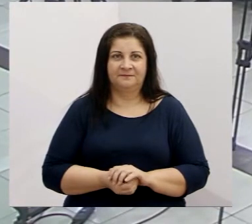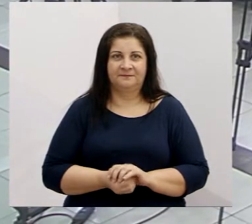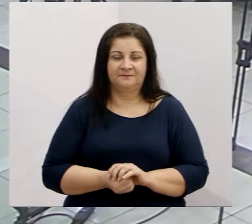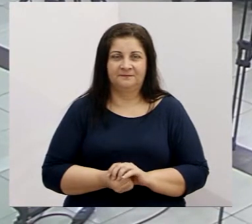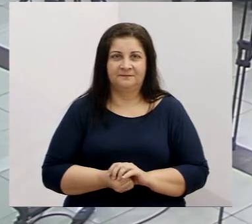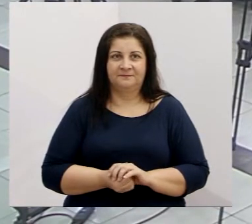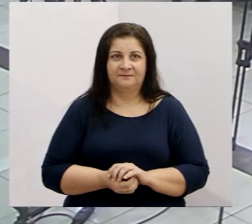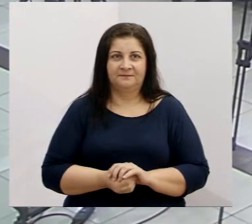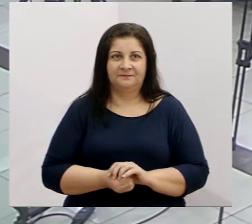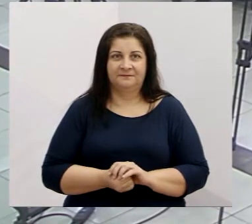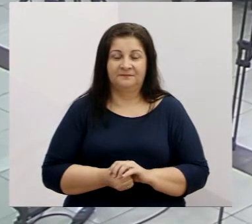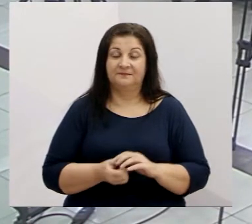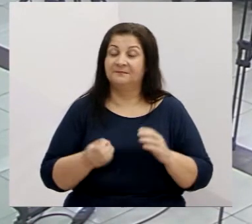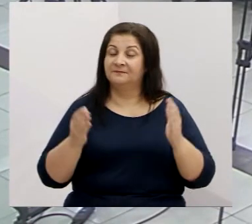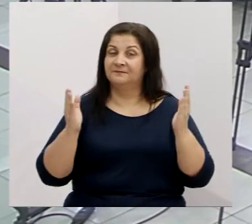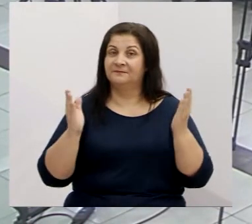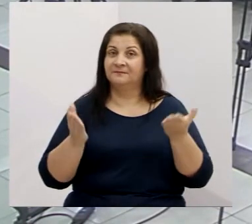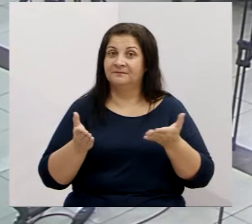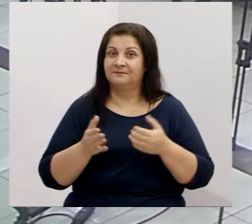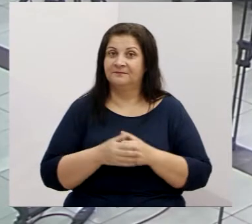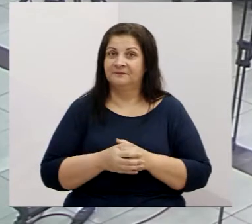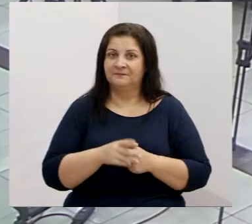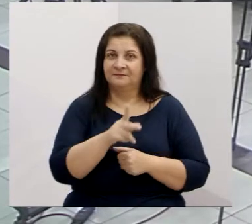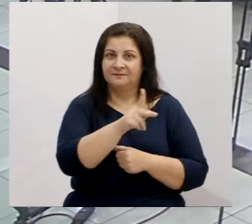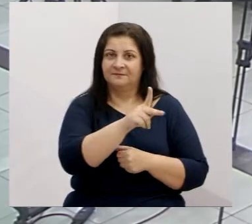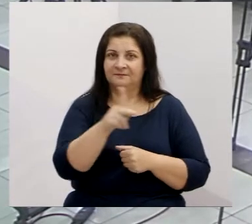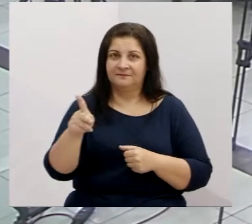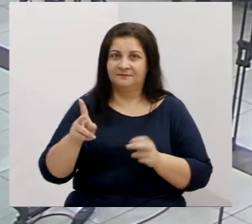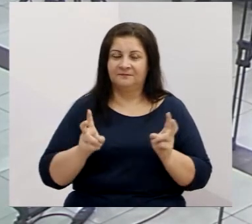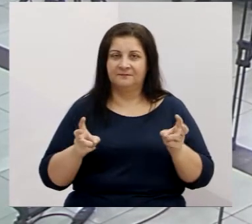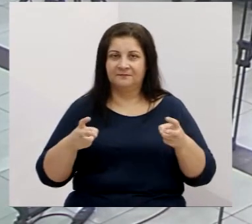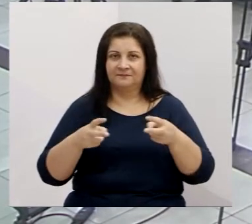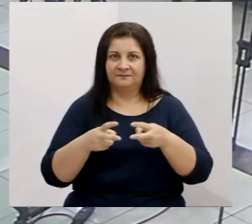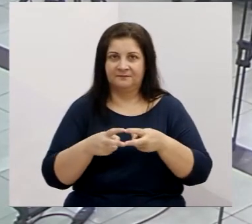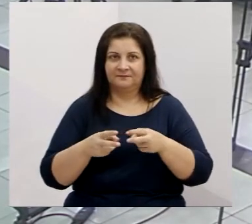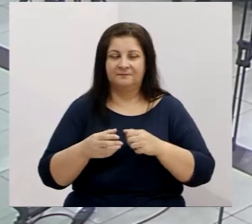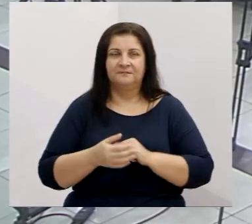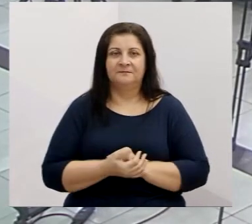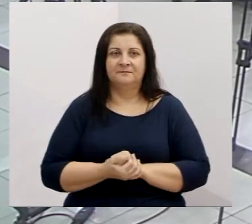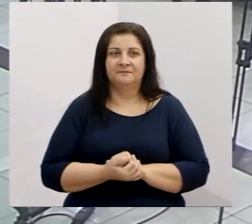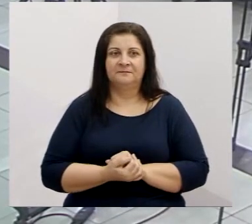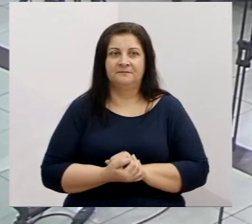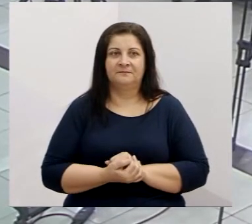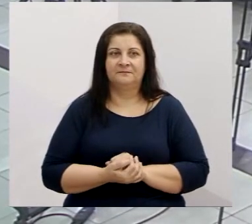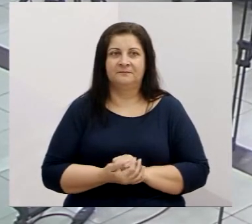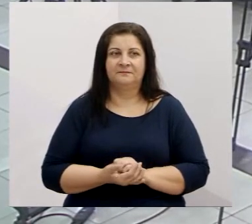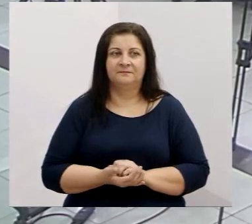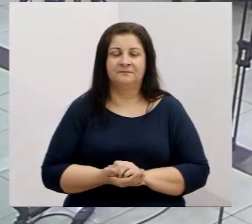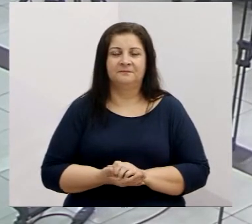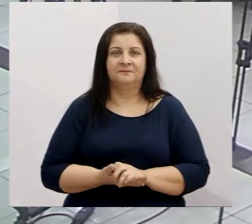Olá senhoras e senhores com a palavra agora o presidente desta casa vereador Paulinho dos condutores